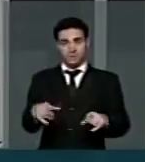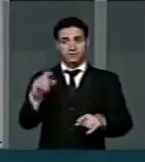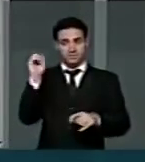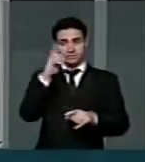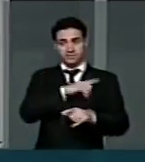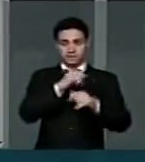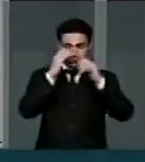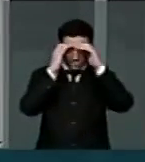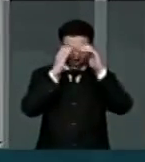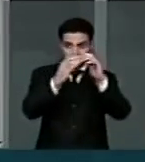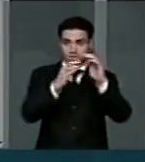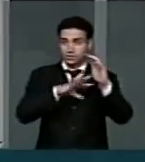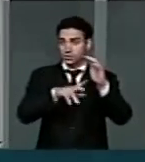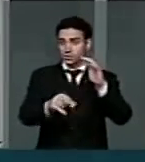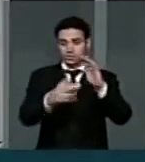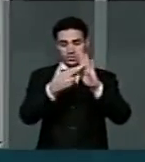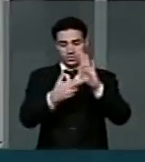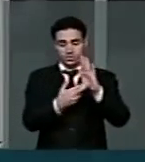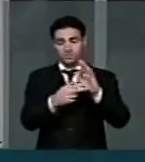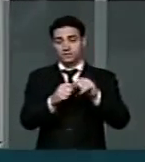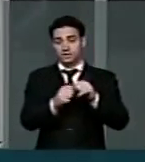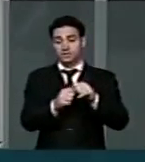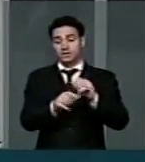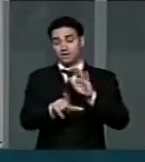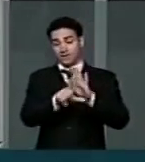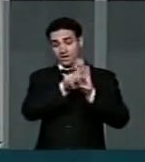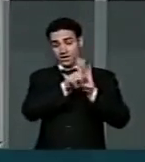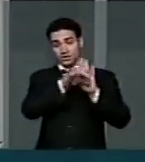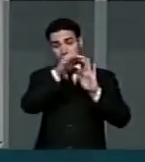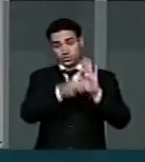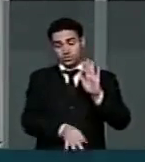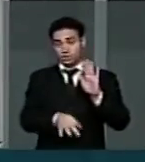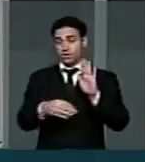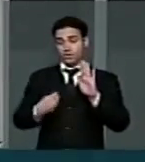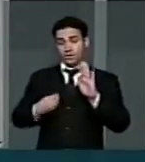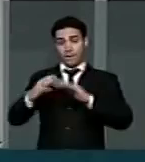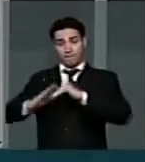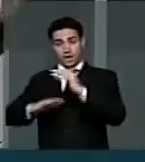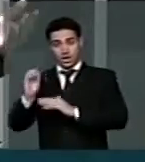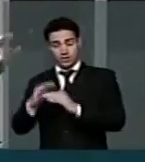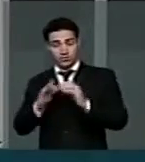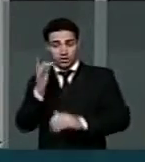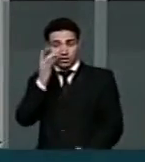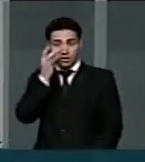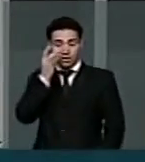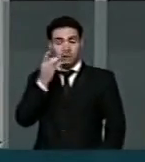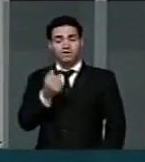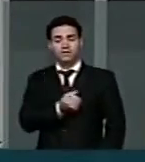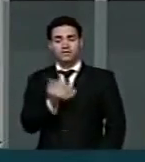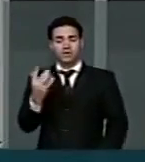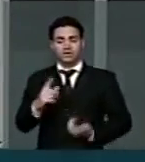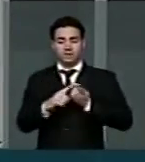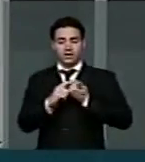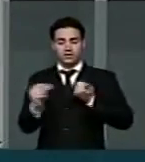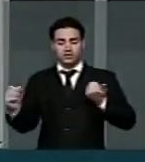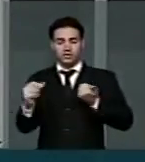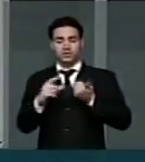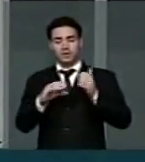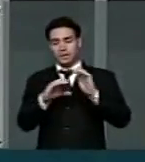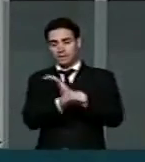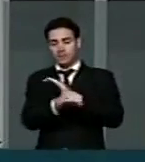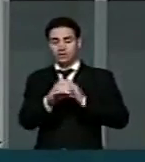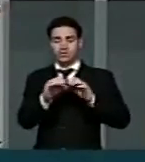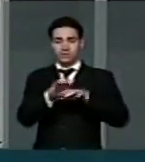difícil, tanto fazer a lei justa descer do papel para a vida, e assim muitos artigos e capítulos da